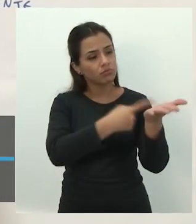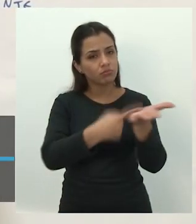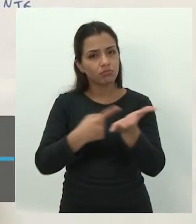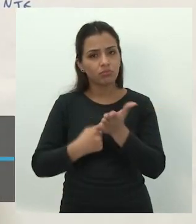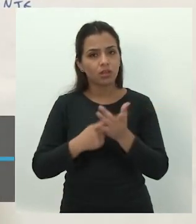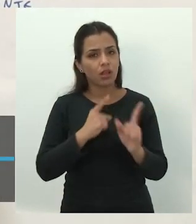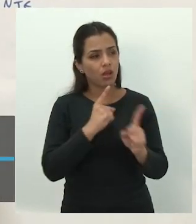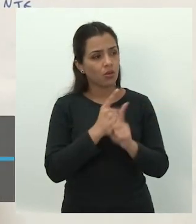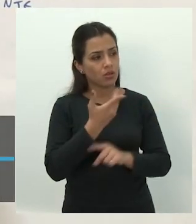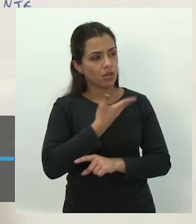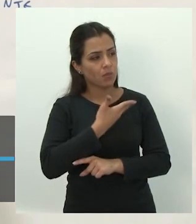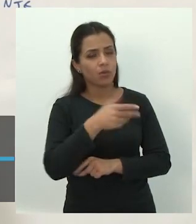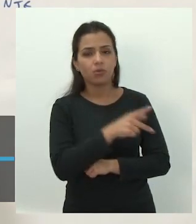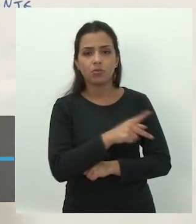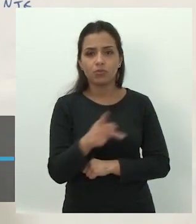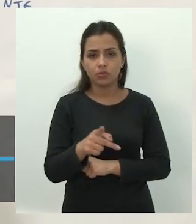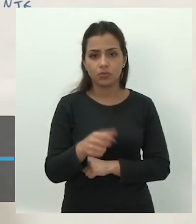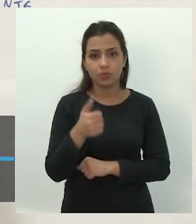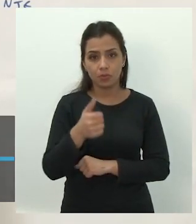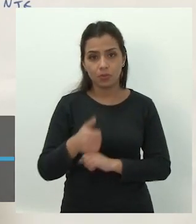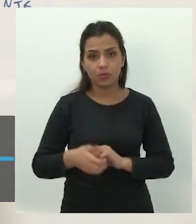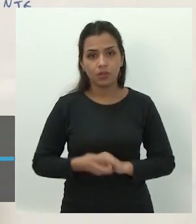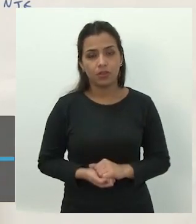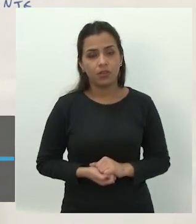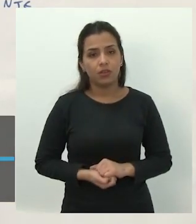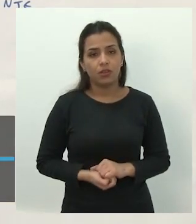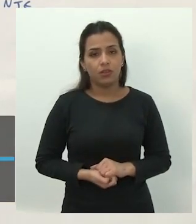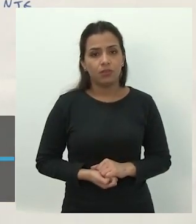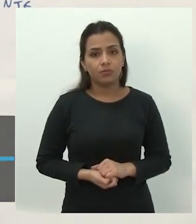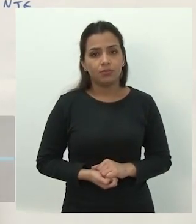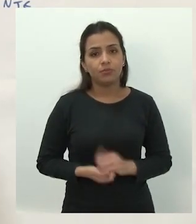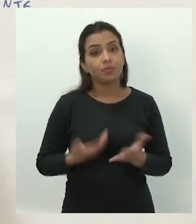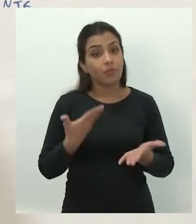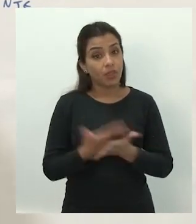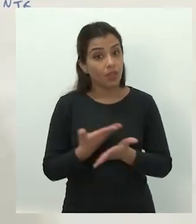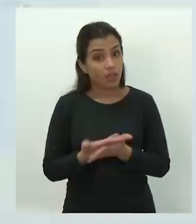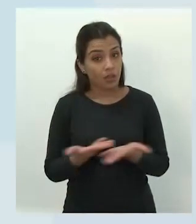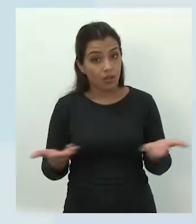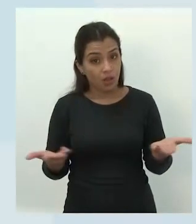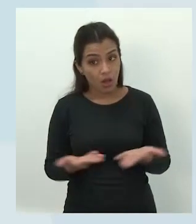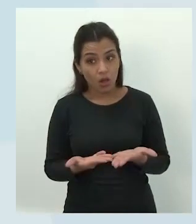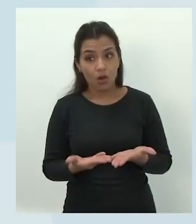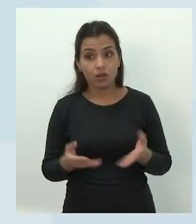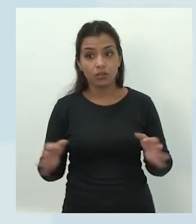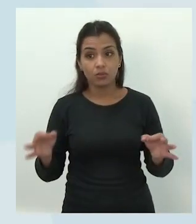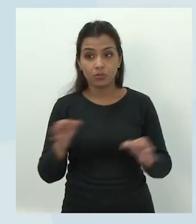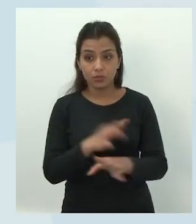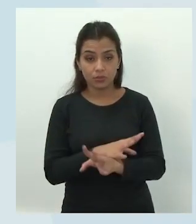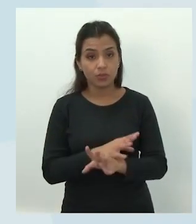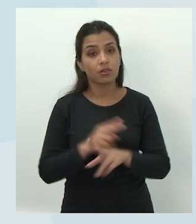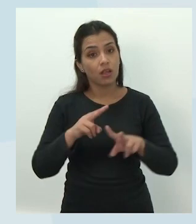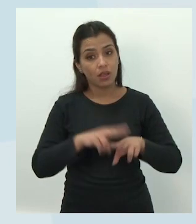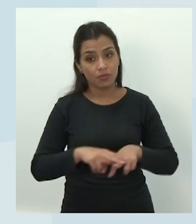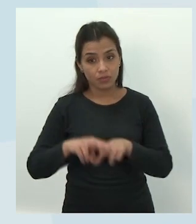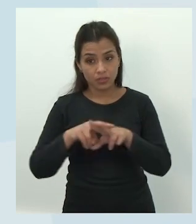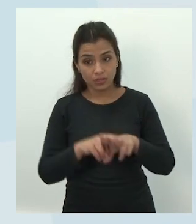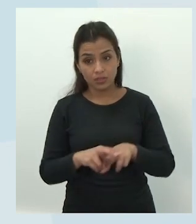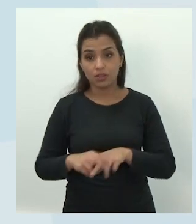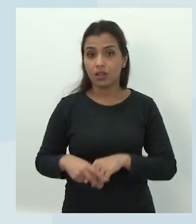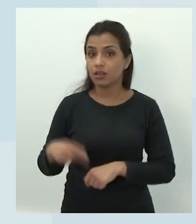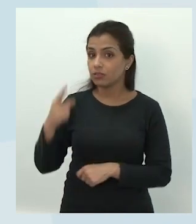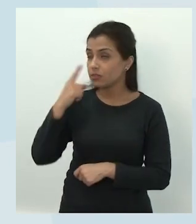na internet, tá bom? Gente, olha só. Nesta aula, então, a gente aprendeu sobre desenho de animação, storyboard, folhoscópio ou